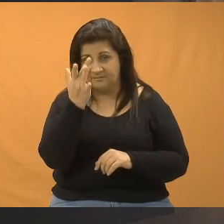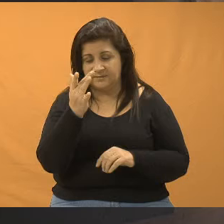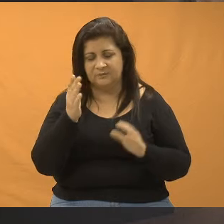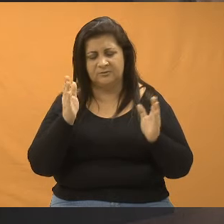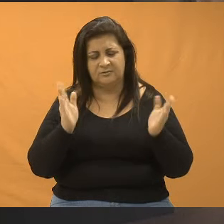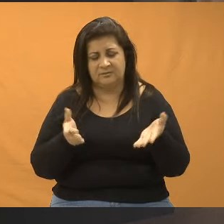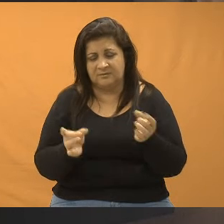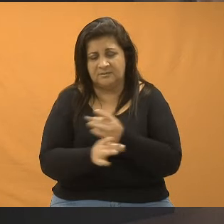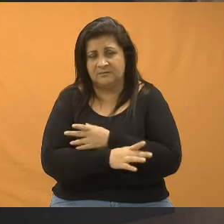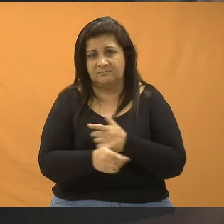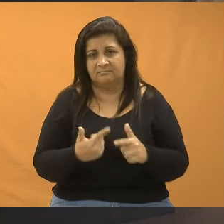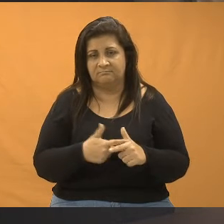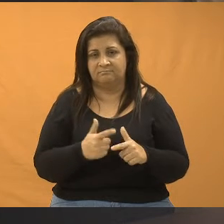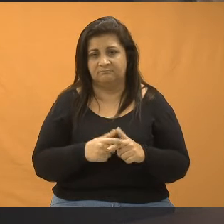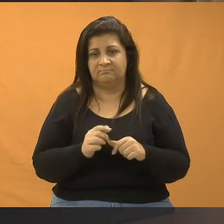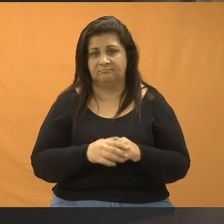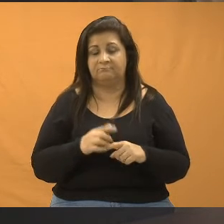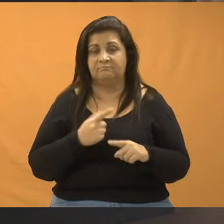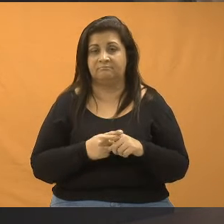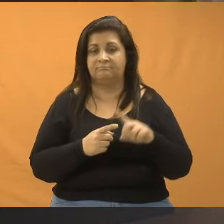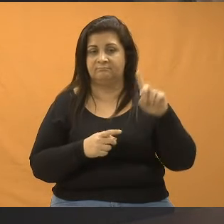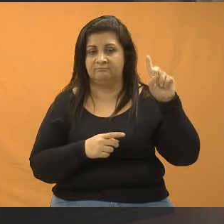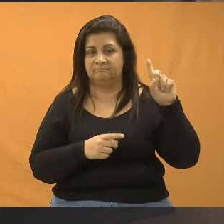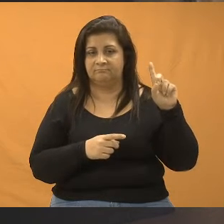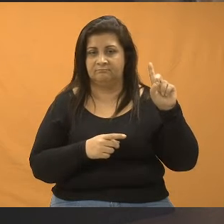teríamos solucionado. Porque eu também...